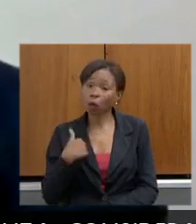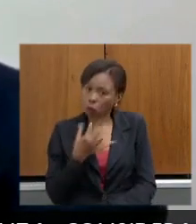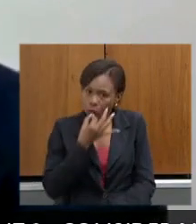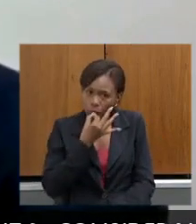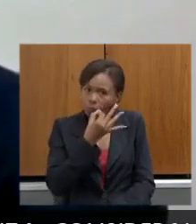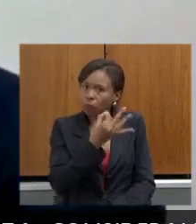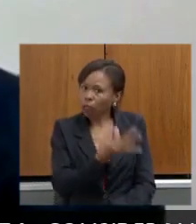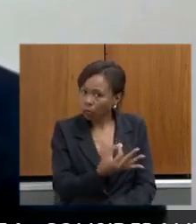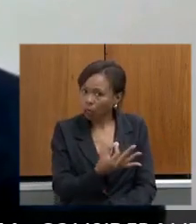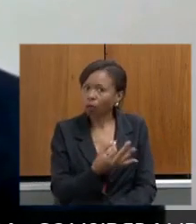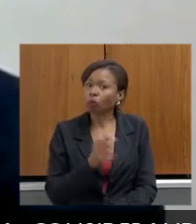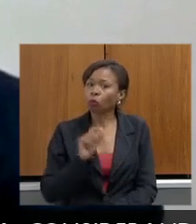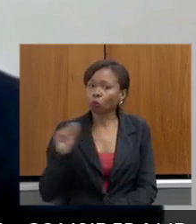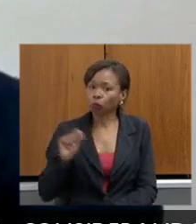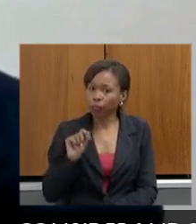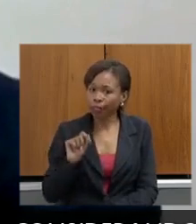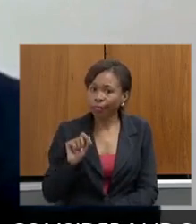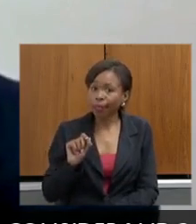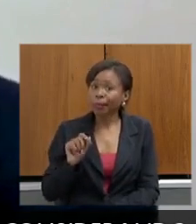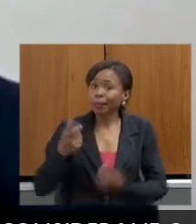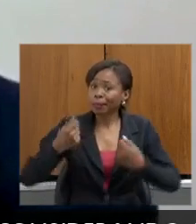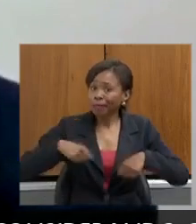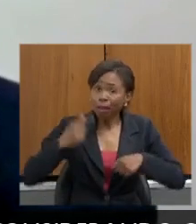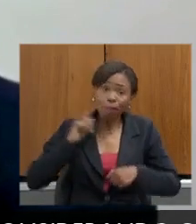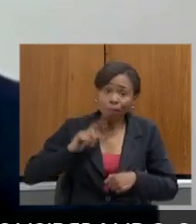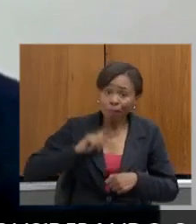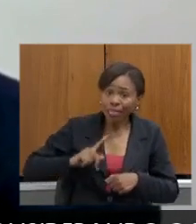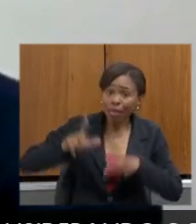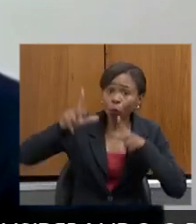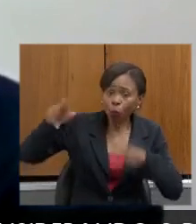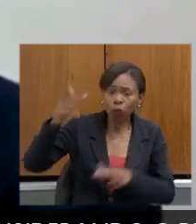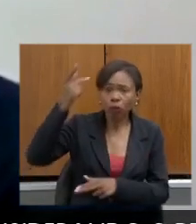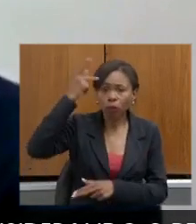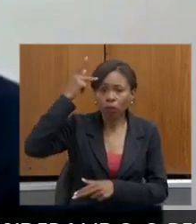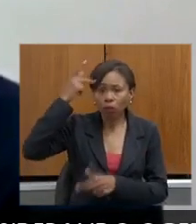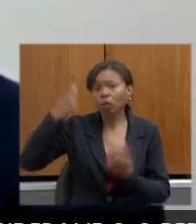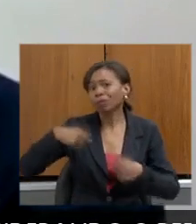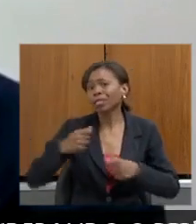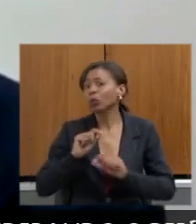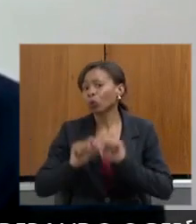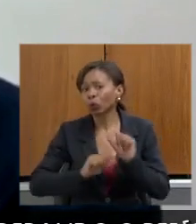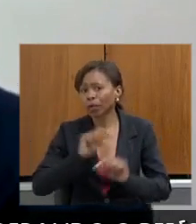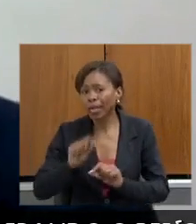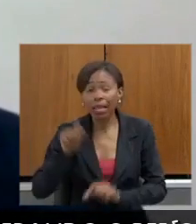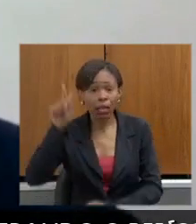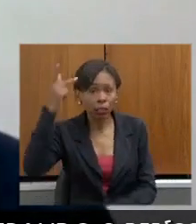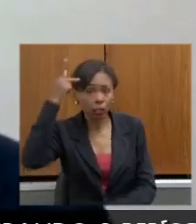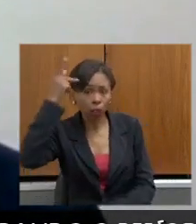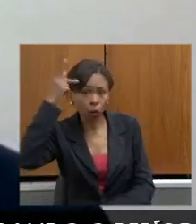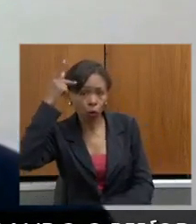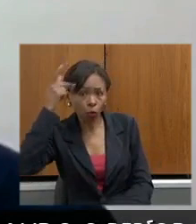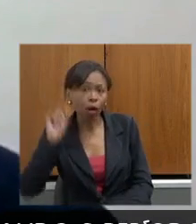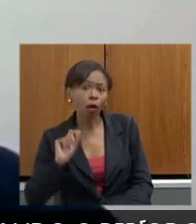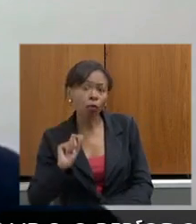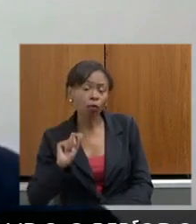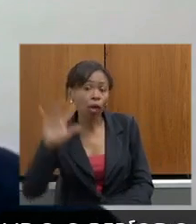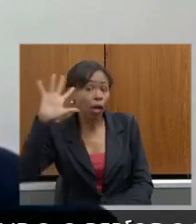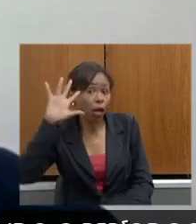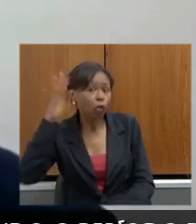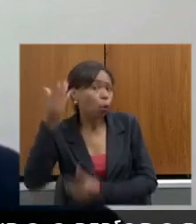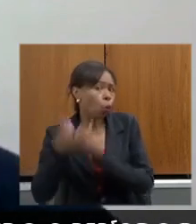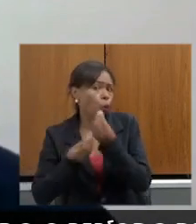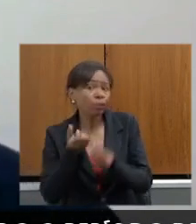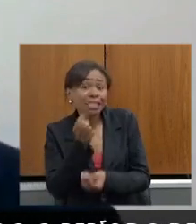e nós precisamos fazer com São Paulo Fábio São Paulo só instaurou procedimento que tem pelo menos uma